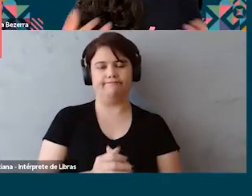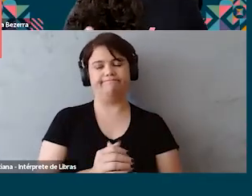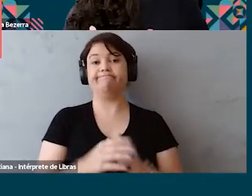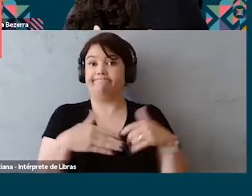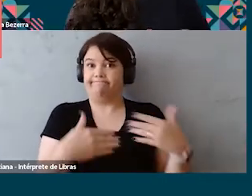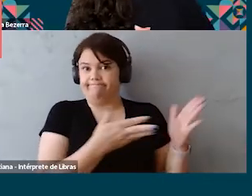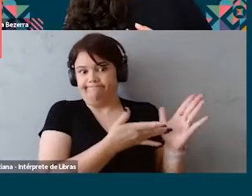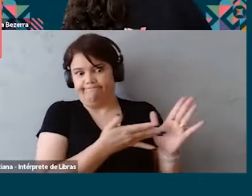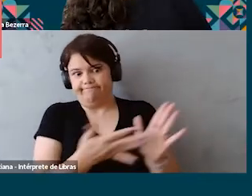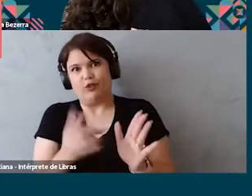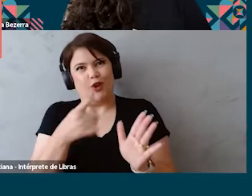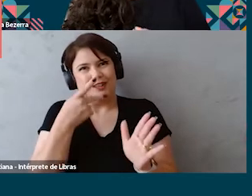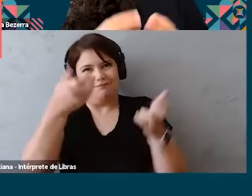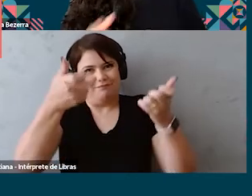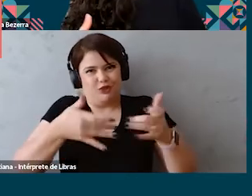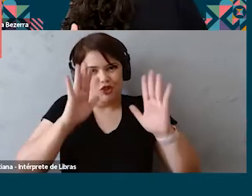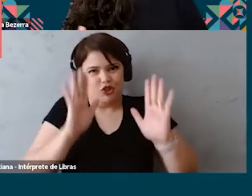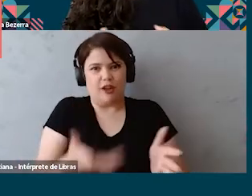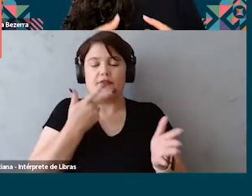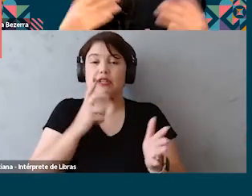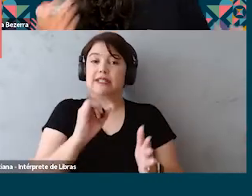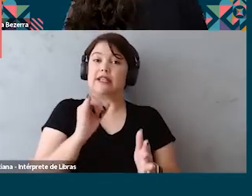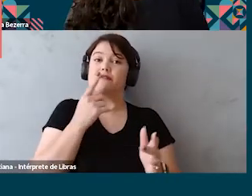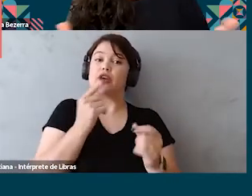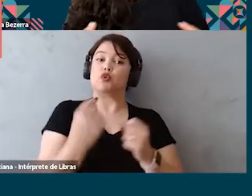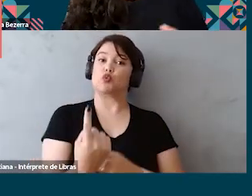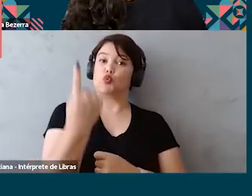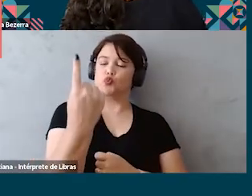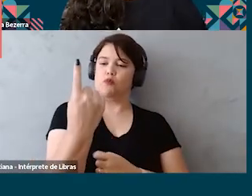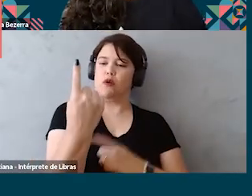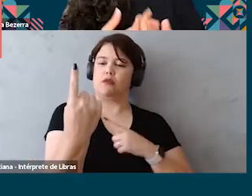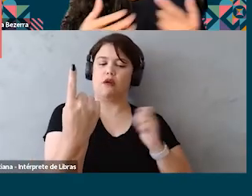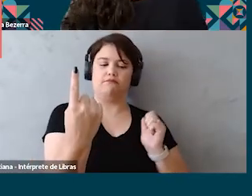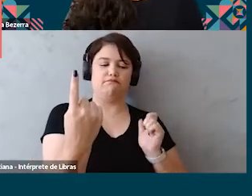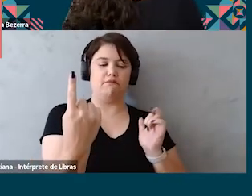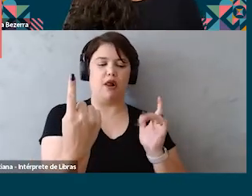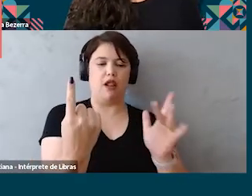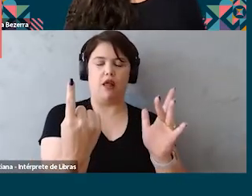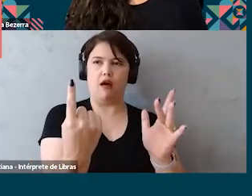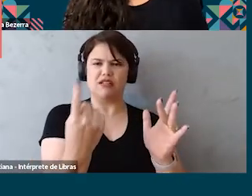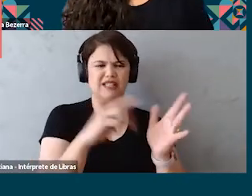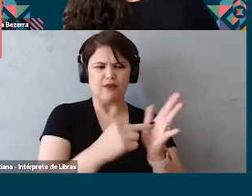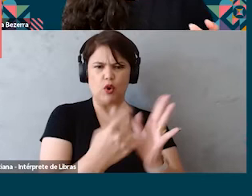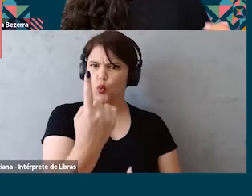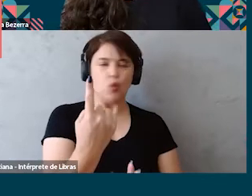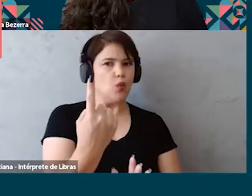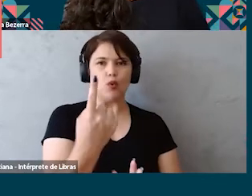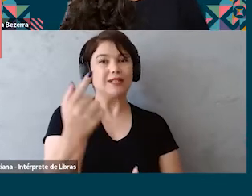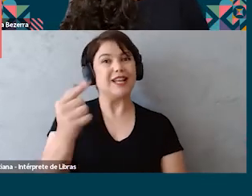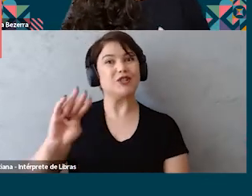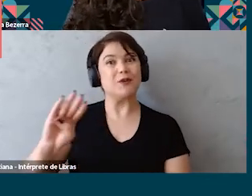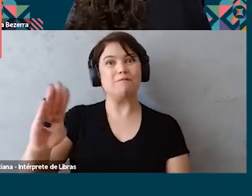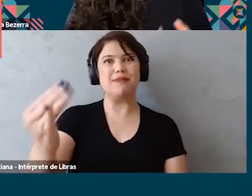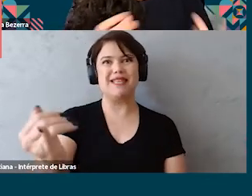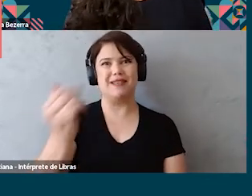Então, a gente vem falando desde o início da palestra que quando a gente projeta para uma pessoa, estamos projetando para 7 bilhões de pessoas. Por